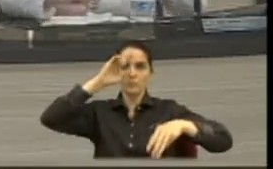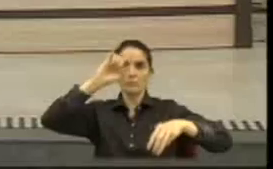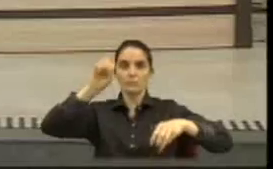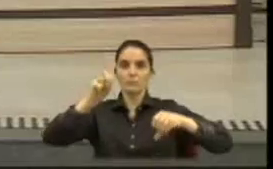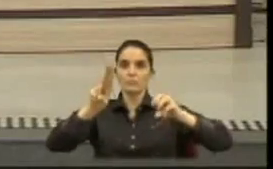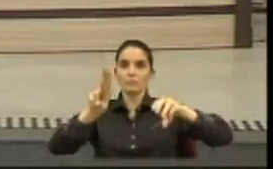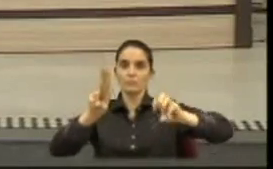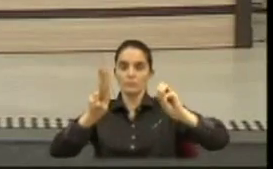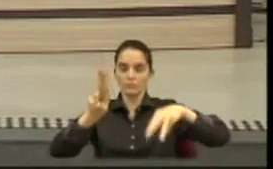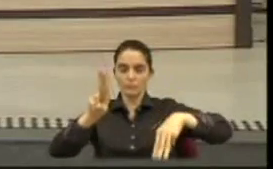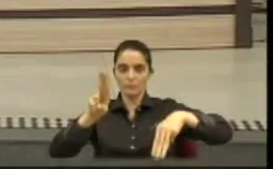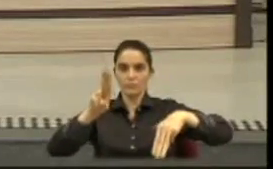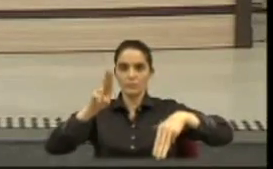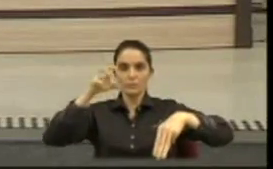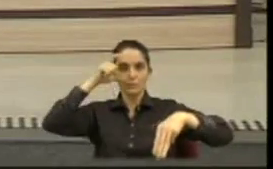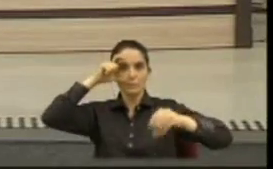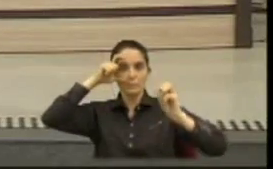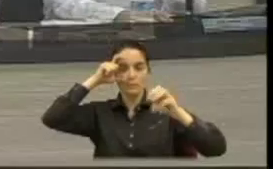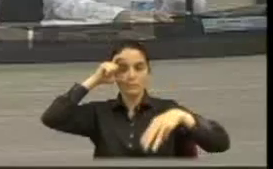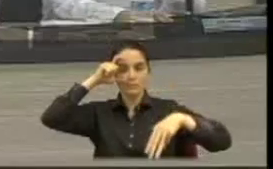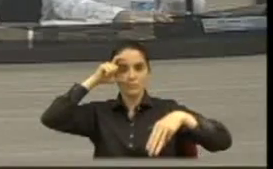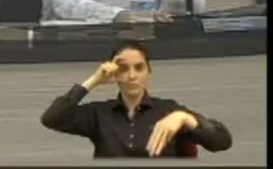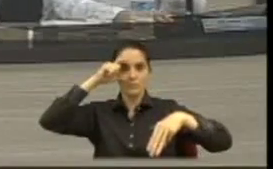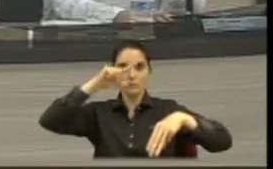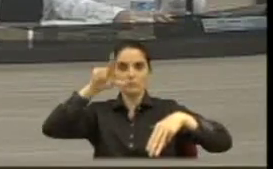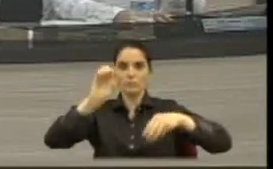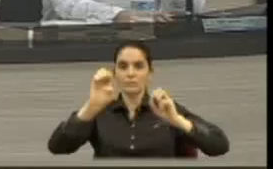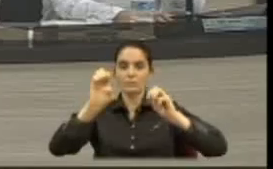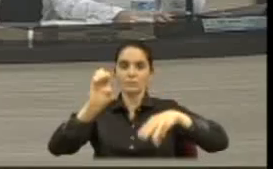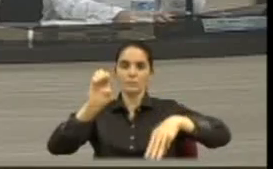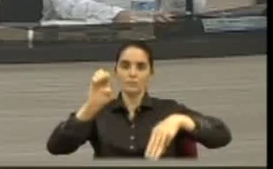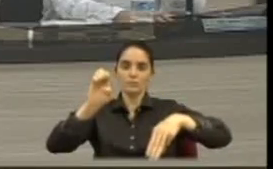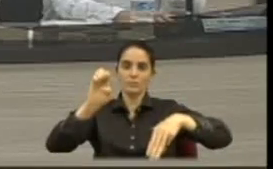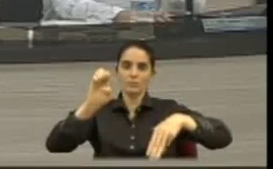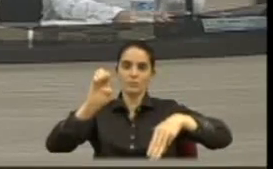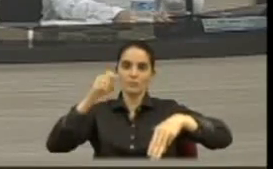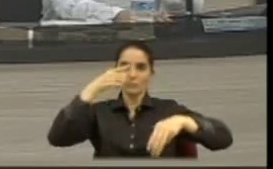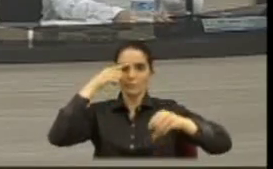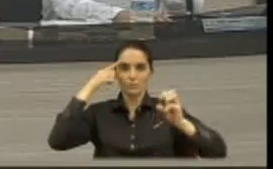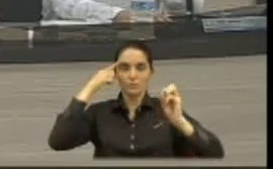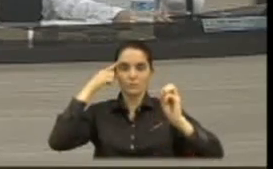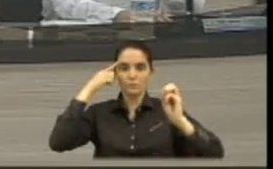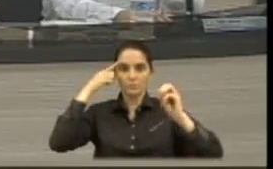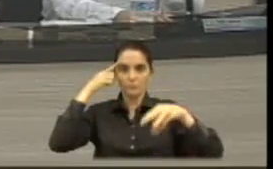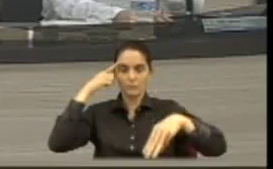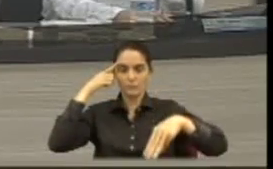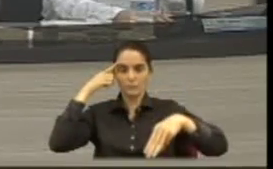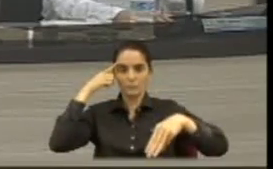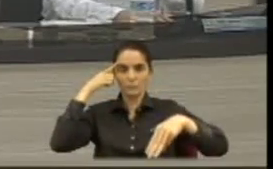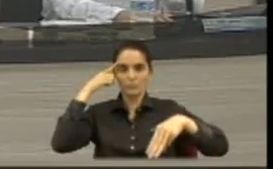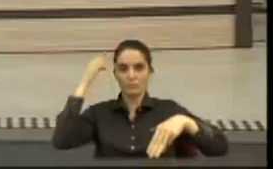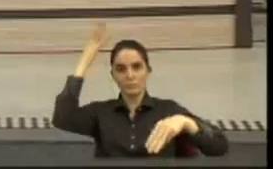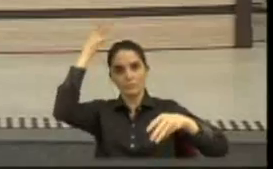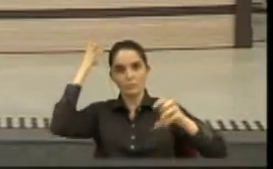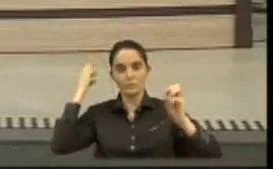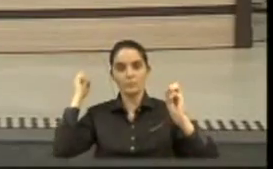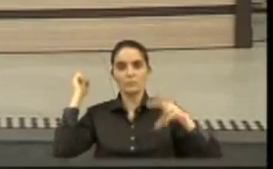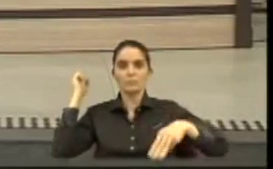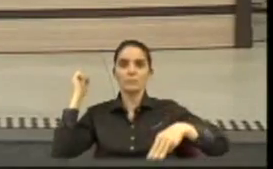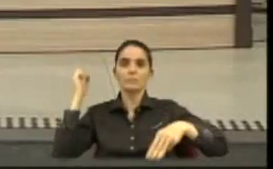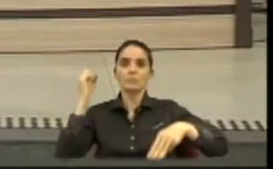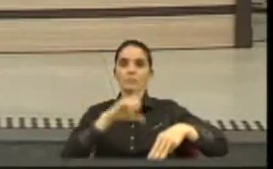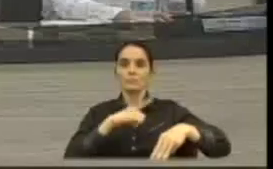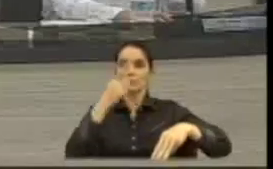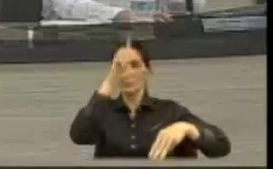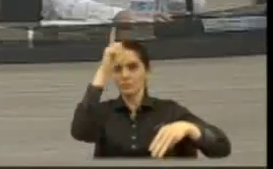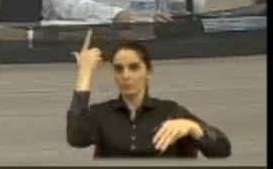Eduardo Monteiro Júnior. Sim. José Farid Zaini. Sim. Zé Damix. Sim. Dr. Júlio. Sim. Luboco. Sim.